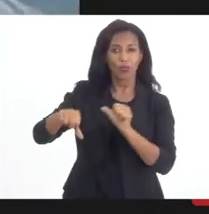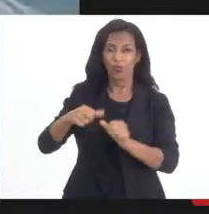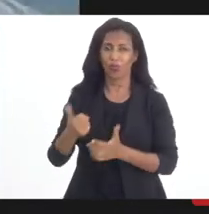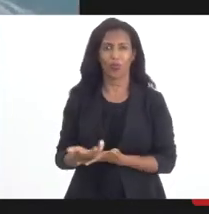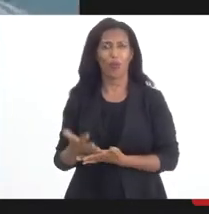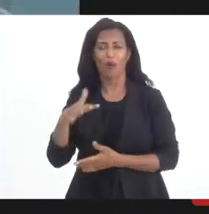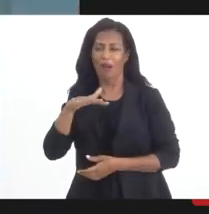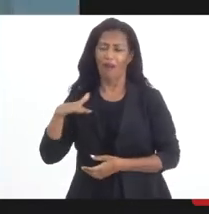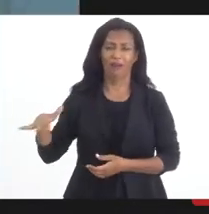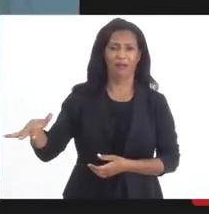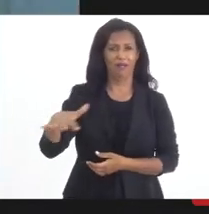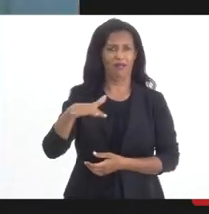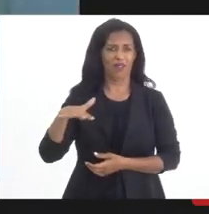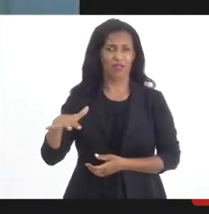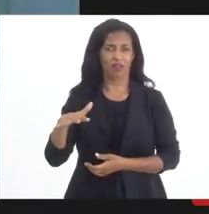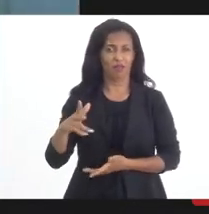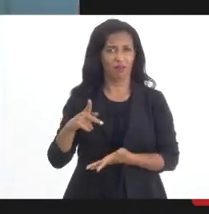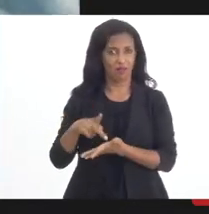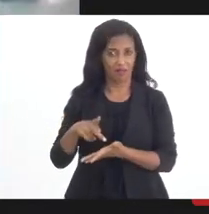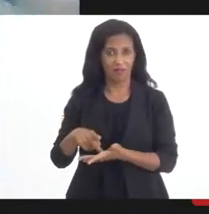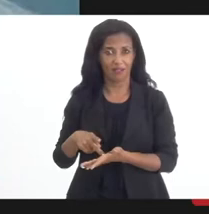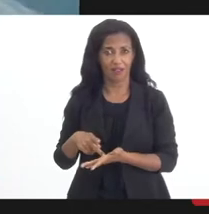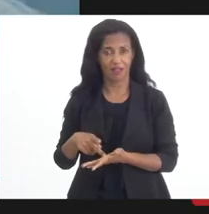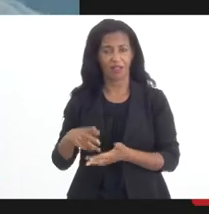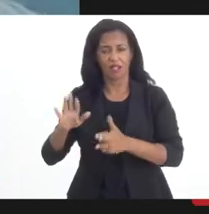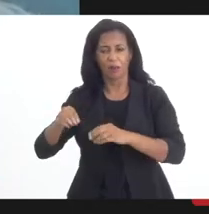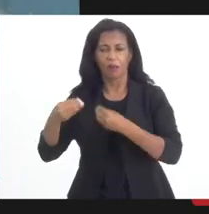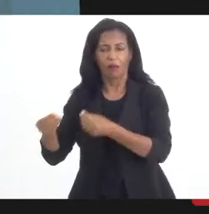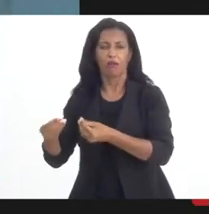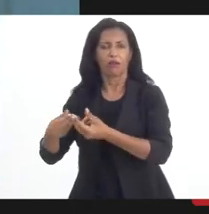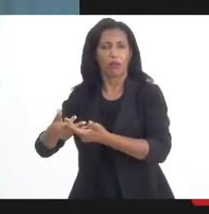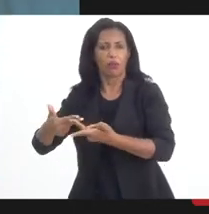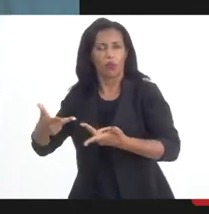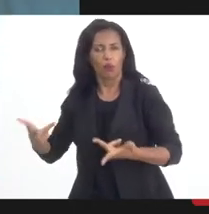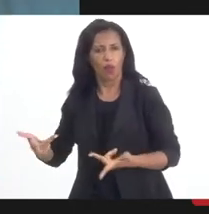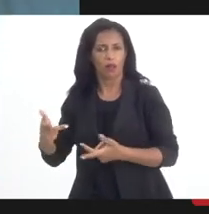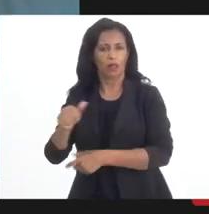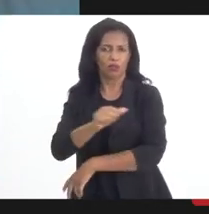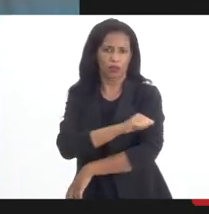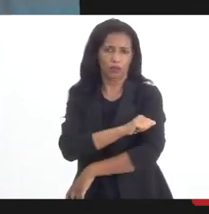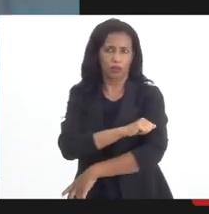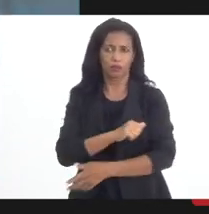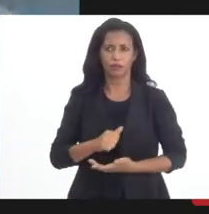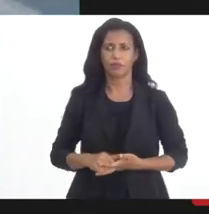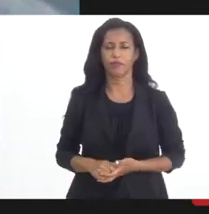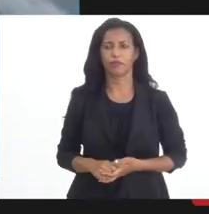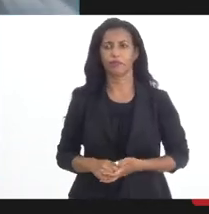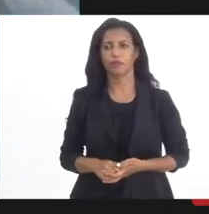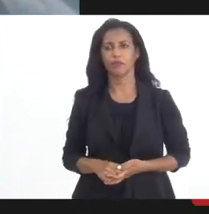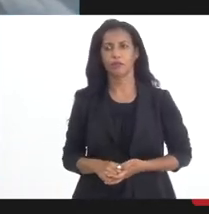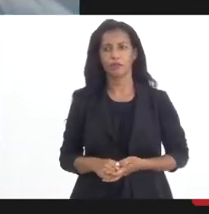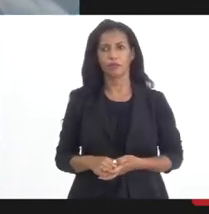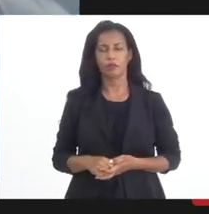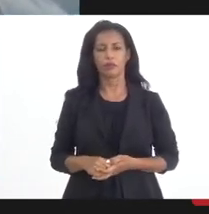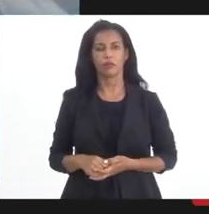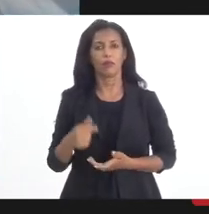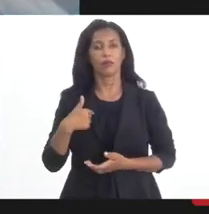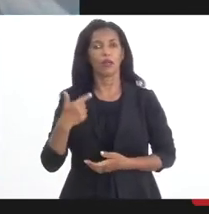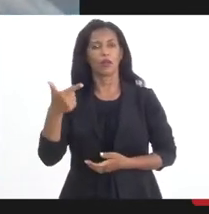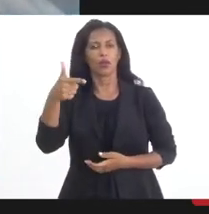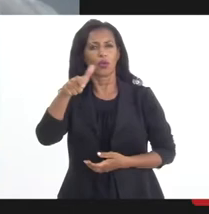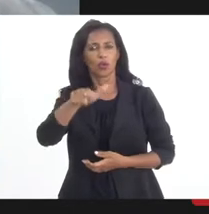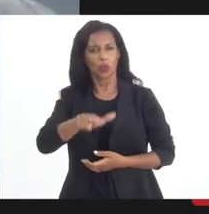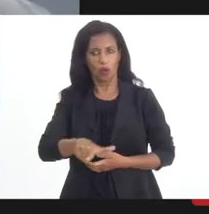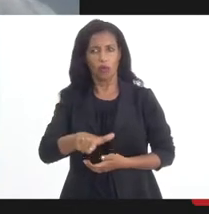e modificou aquela região, aquela realidade, dando maior qualidade à formação dos seus alunos. Ok. Eu novamente